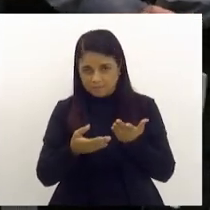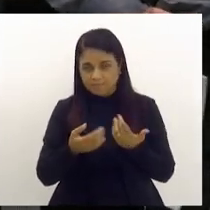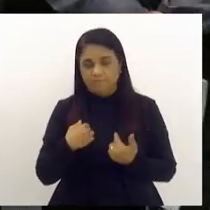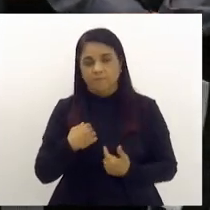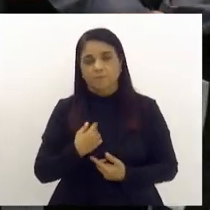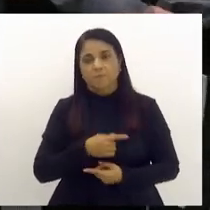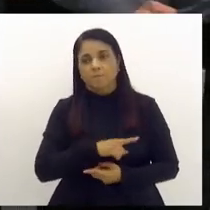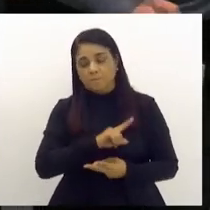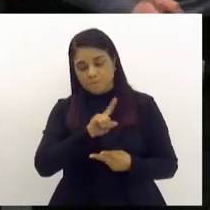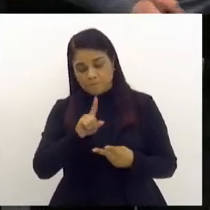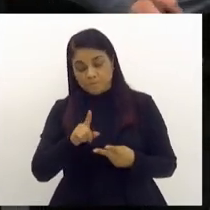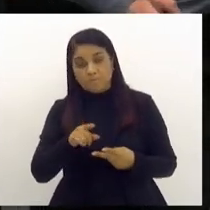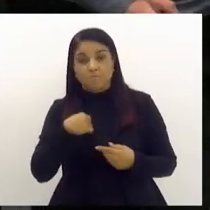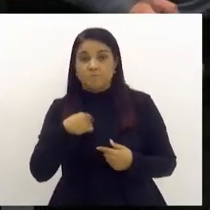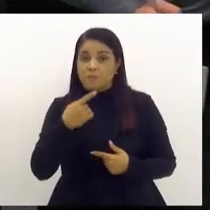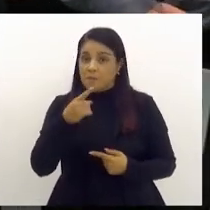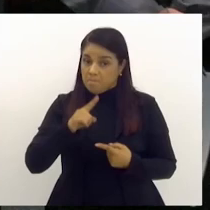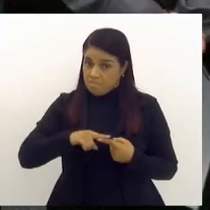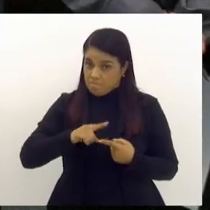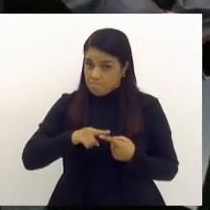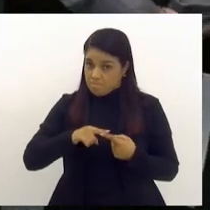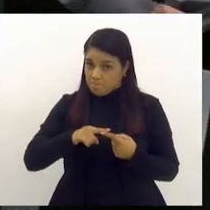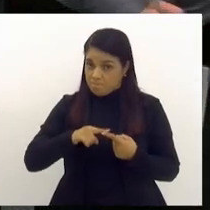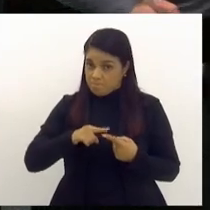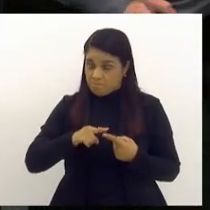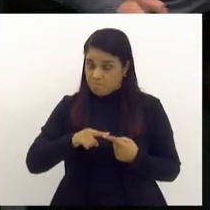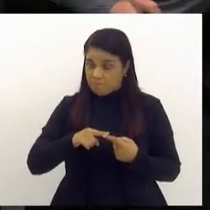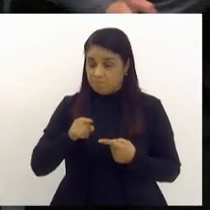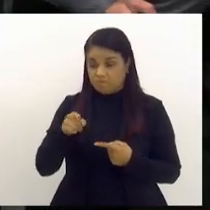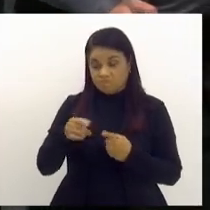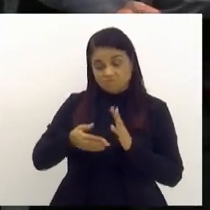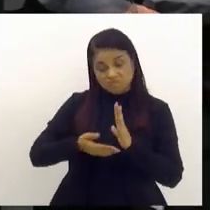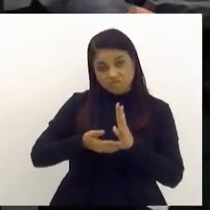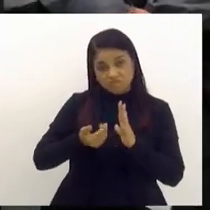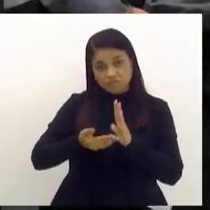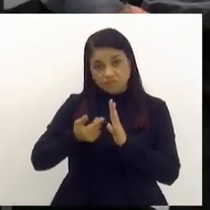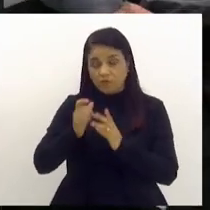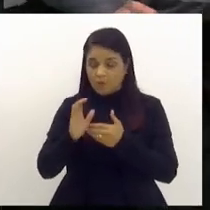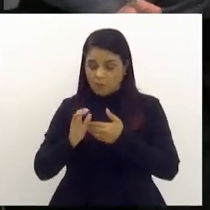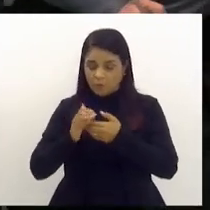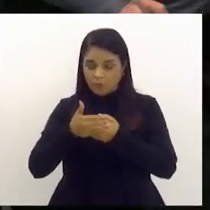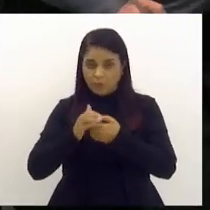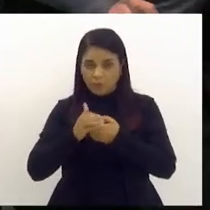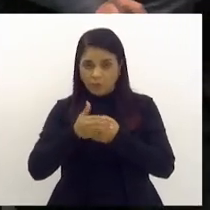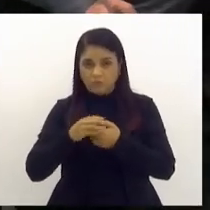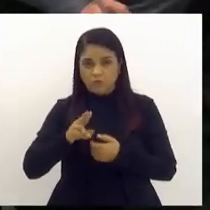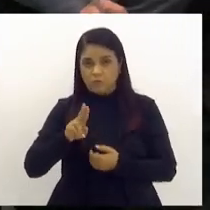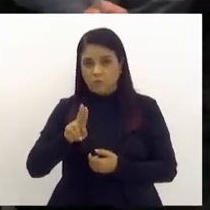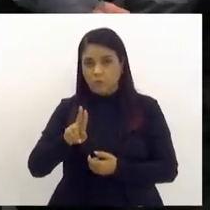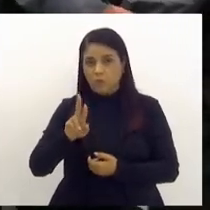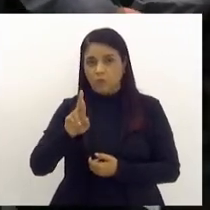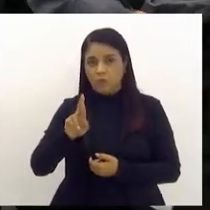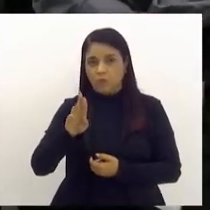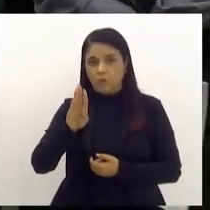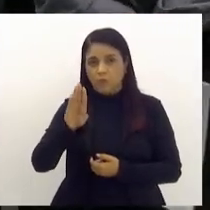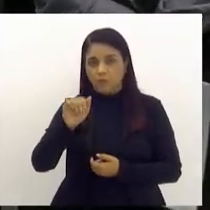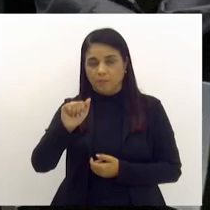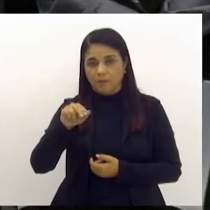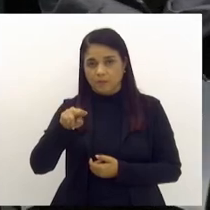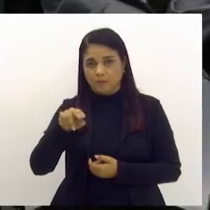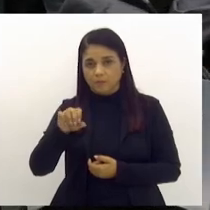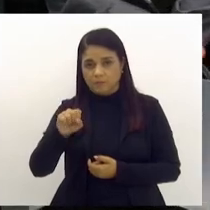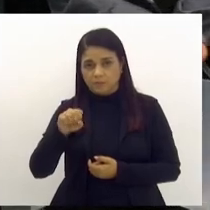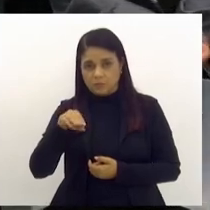faço. Se Vossa Excelência poderia retirar o termo urbanismo no seu parecer.